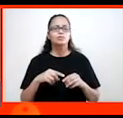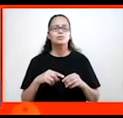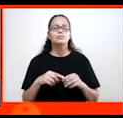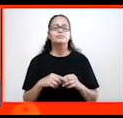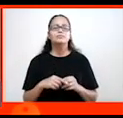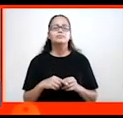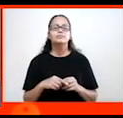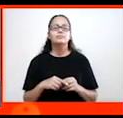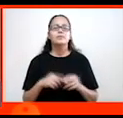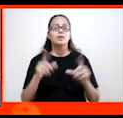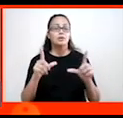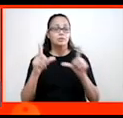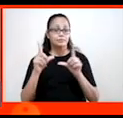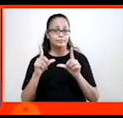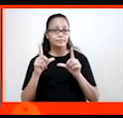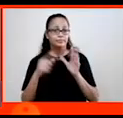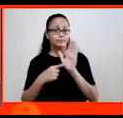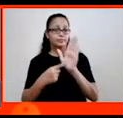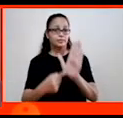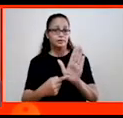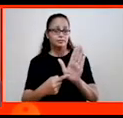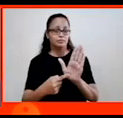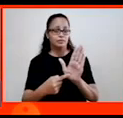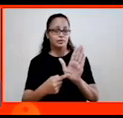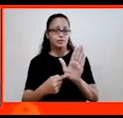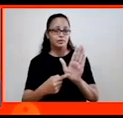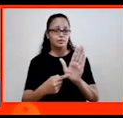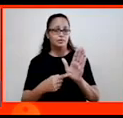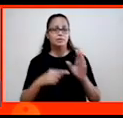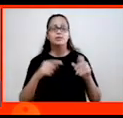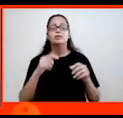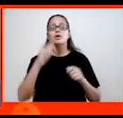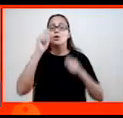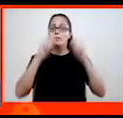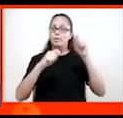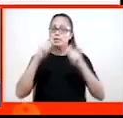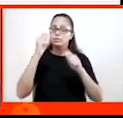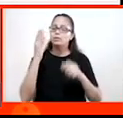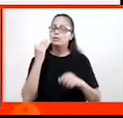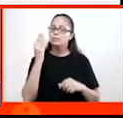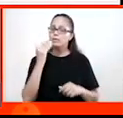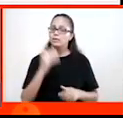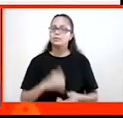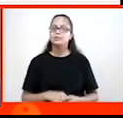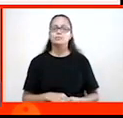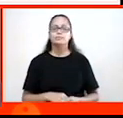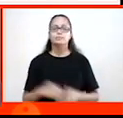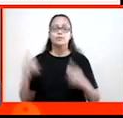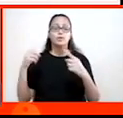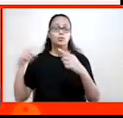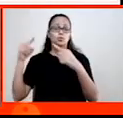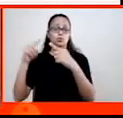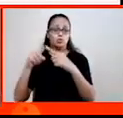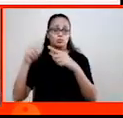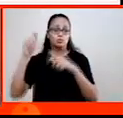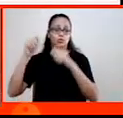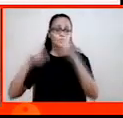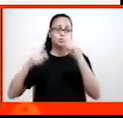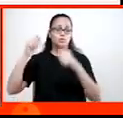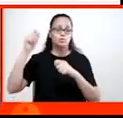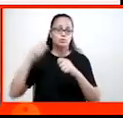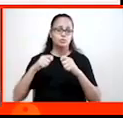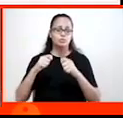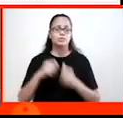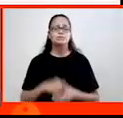Nós temos aqui uma imagem de uma produção industrial moderna, de uma indústria de alimentação. Vamos lá, para os tipos de indústria. A